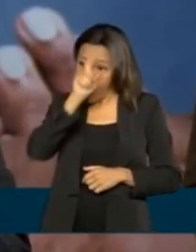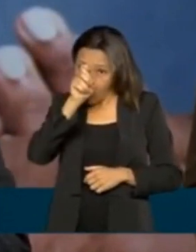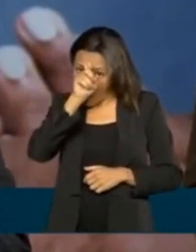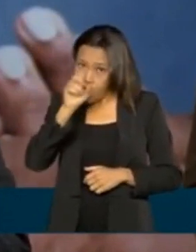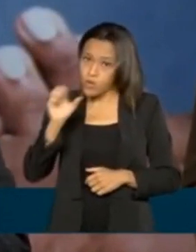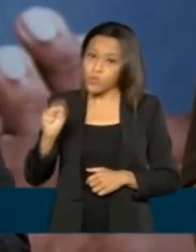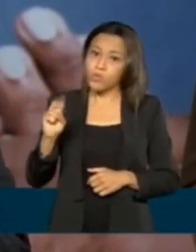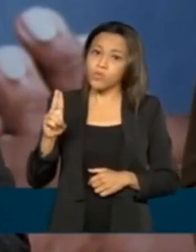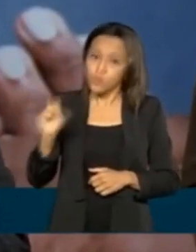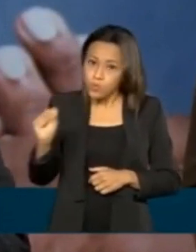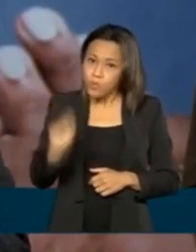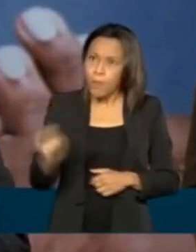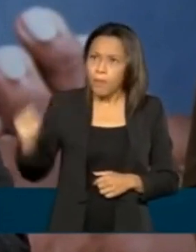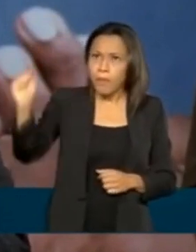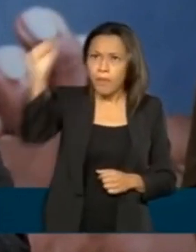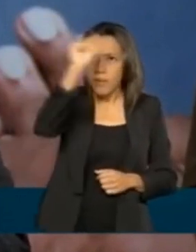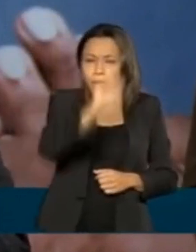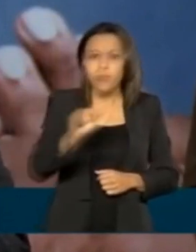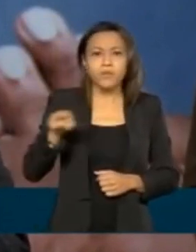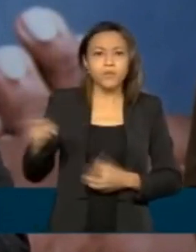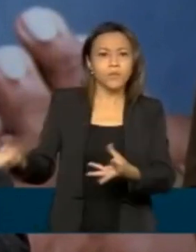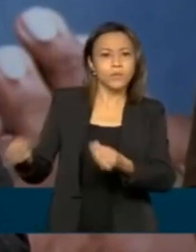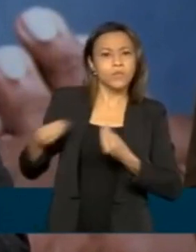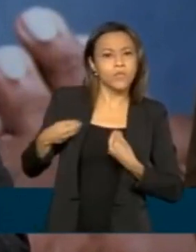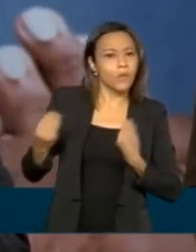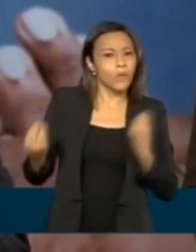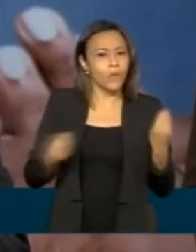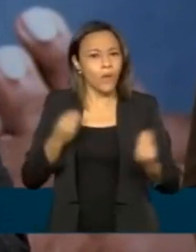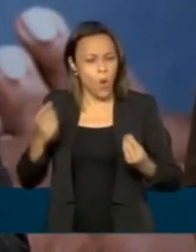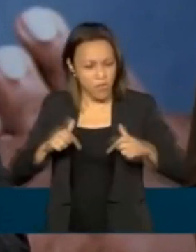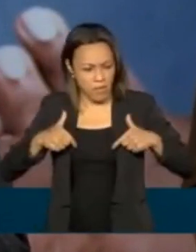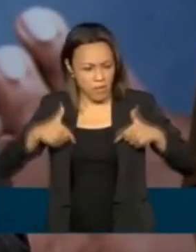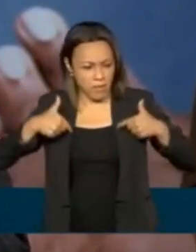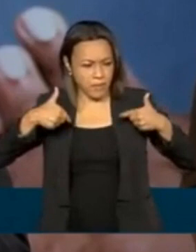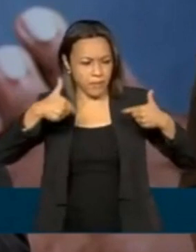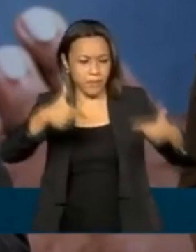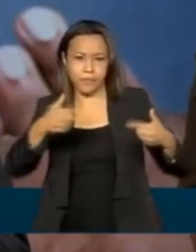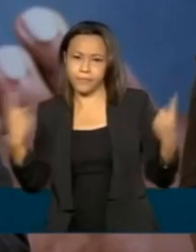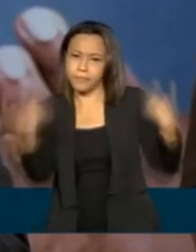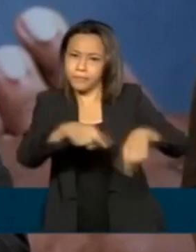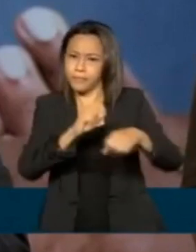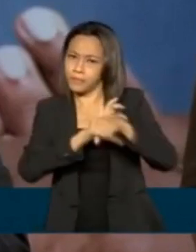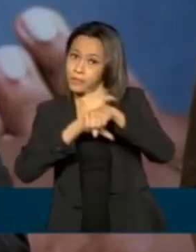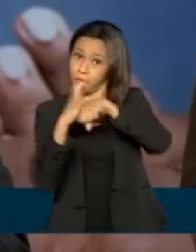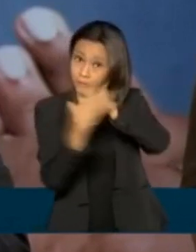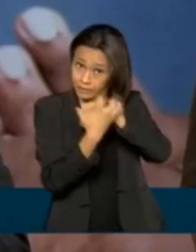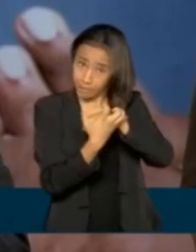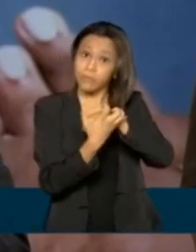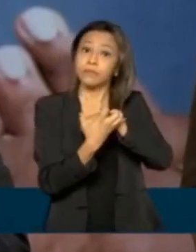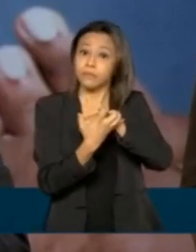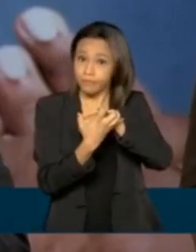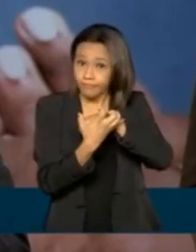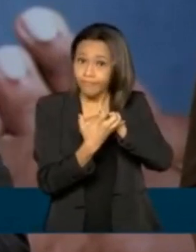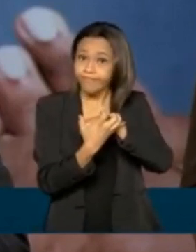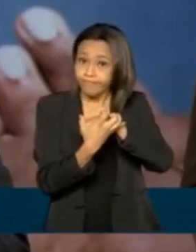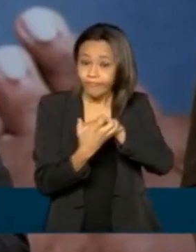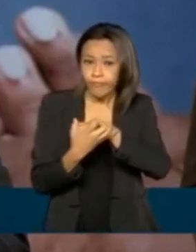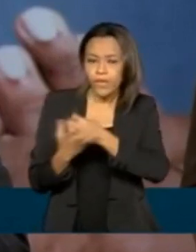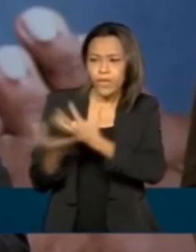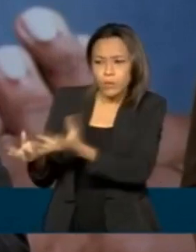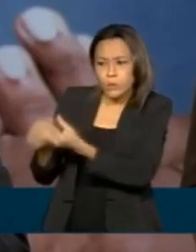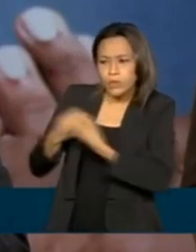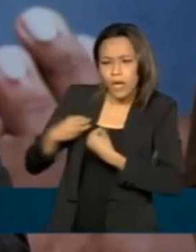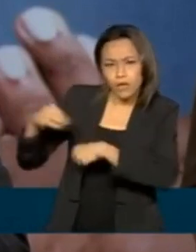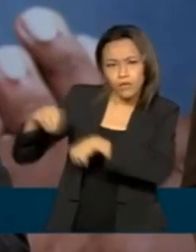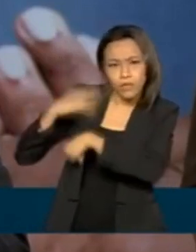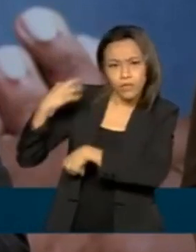deu capacidade e de enfrentar a podemia da cor 2019 bom e nos